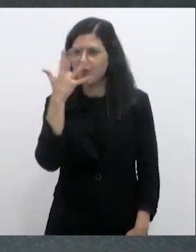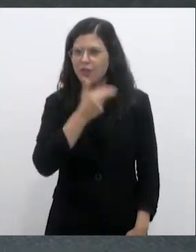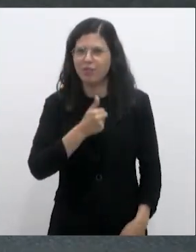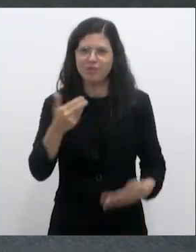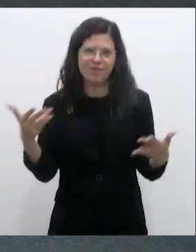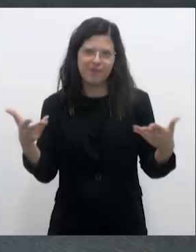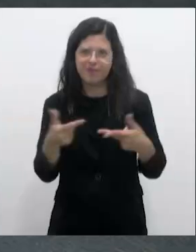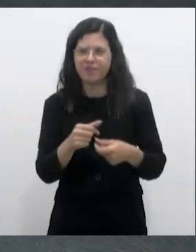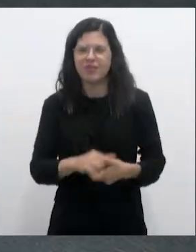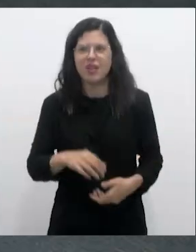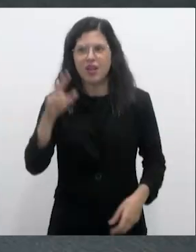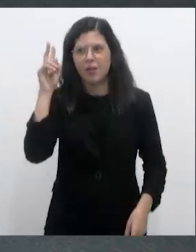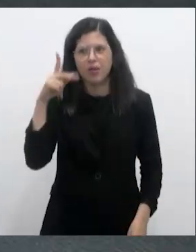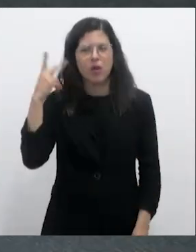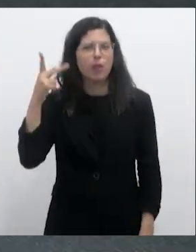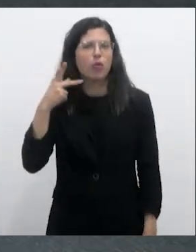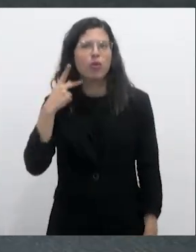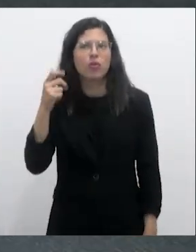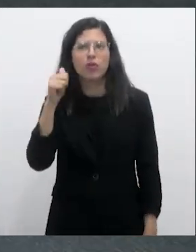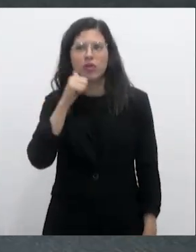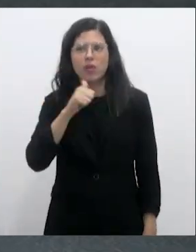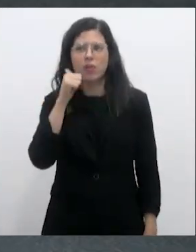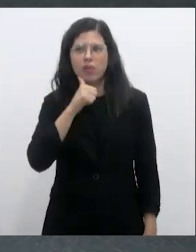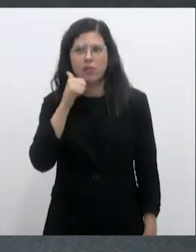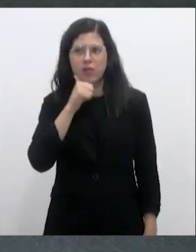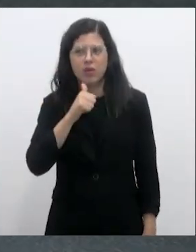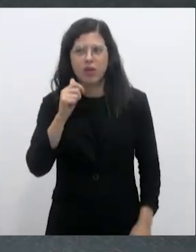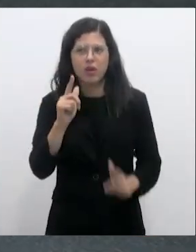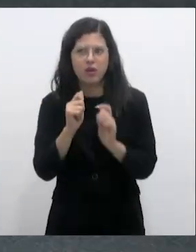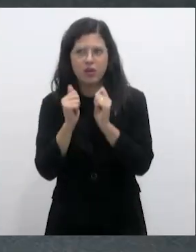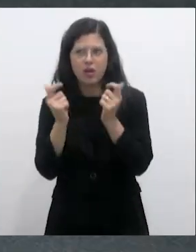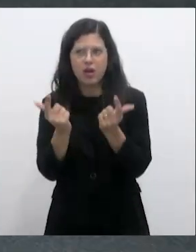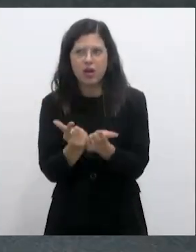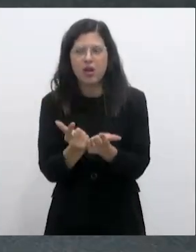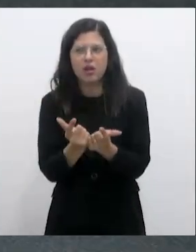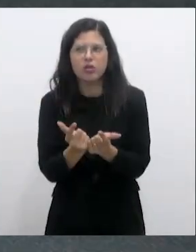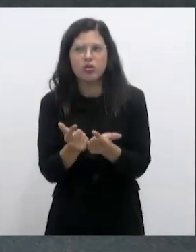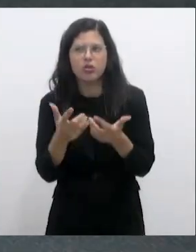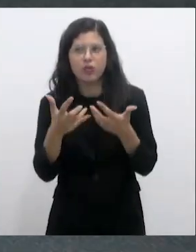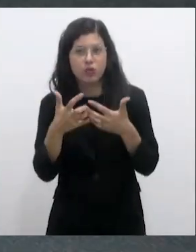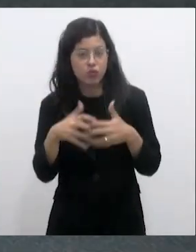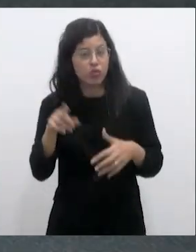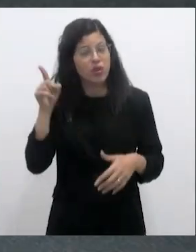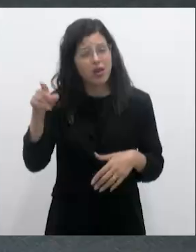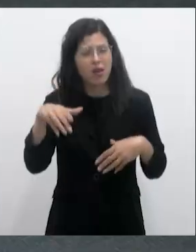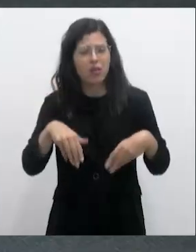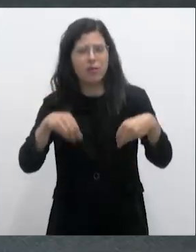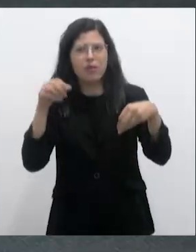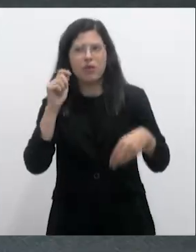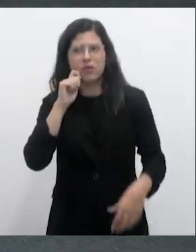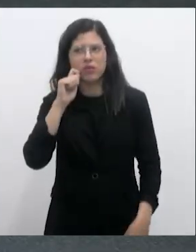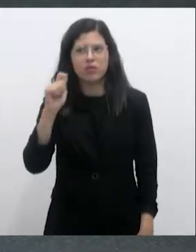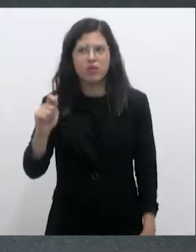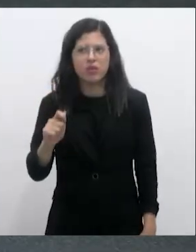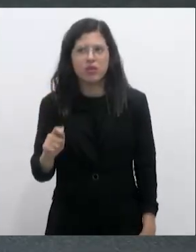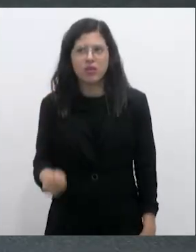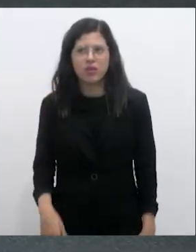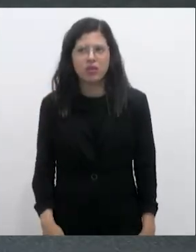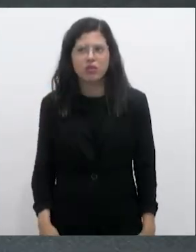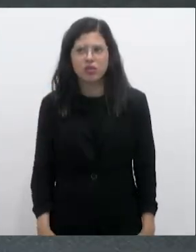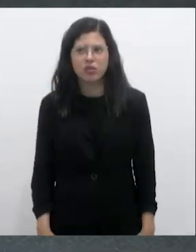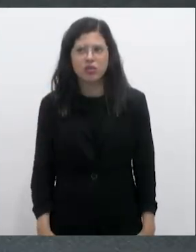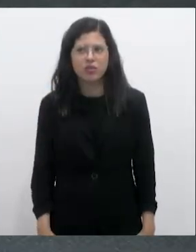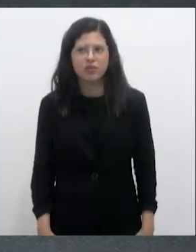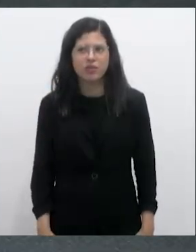lembrando que a Procuradoria da Mulher da nossa Assembleia Legislativa funciona no Palácio Tiradentes, na subida